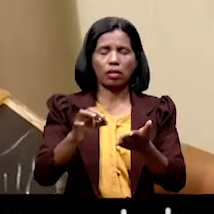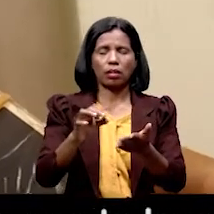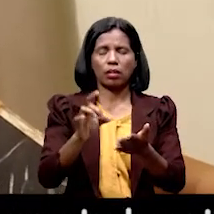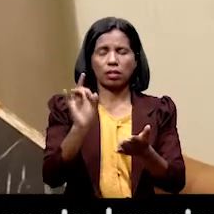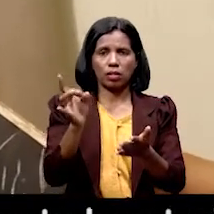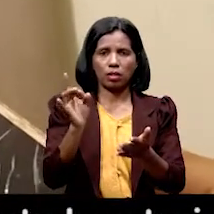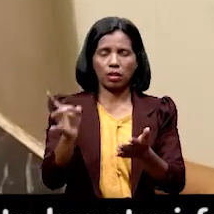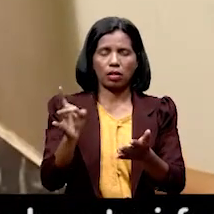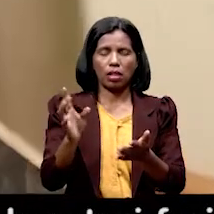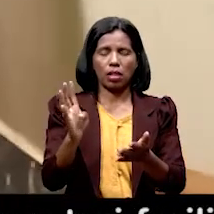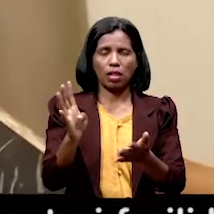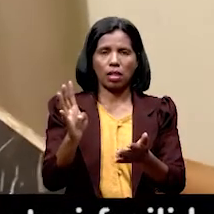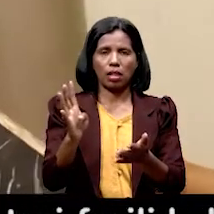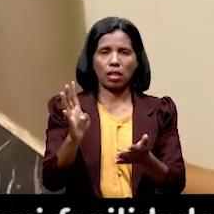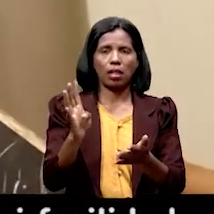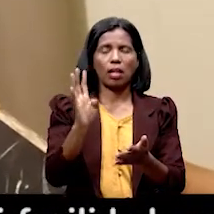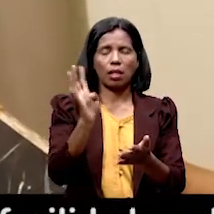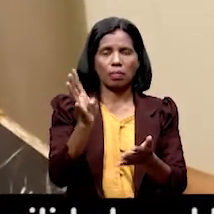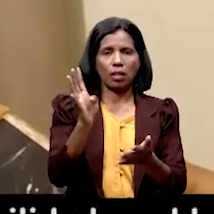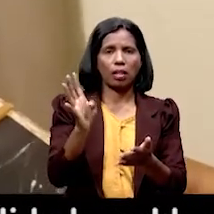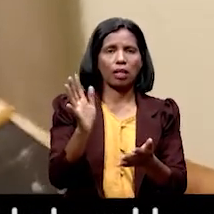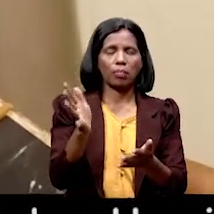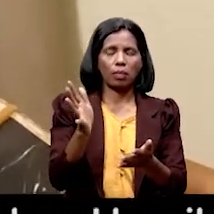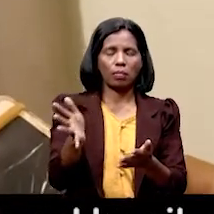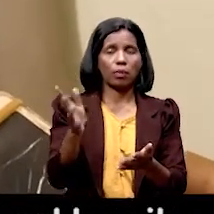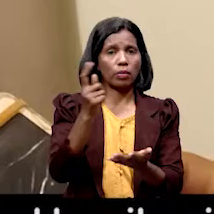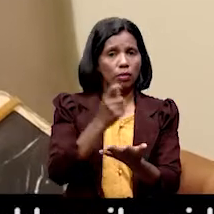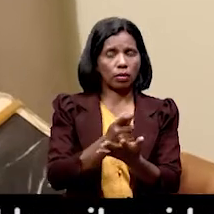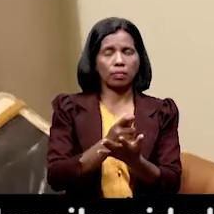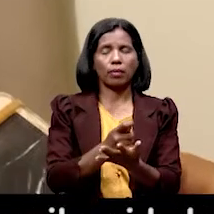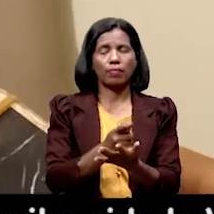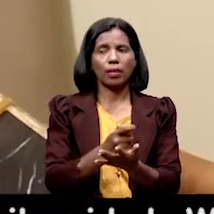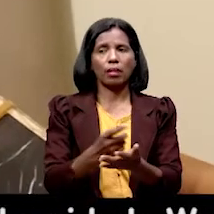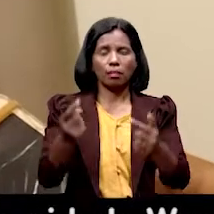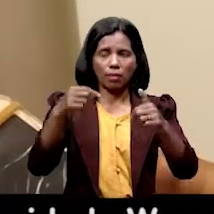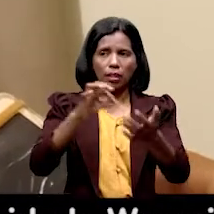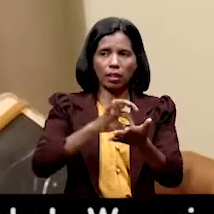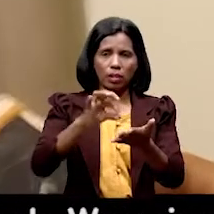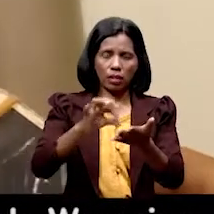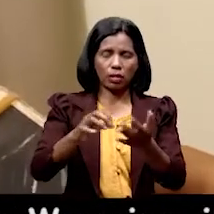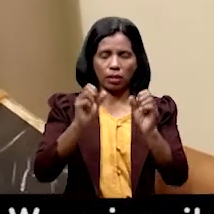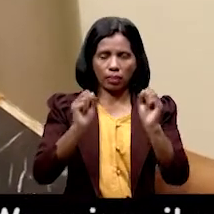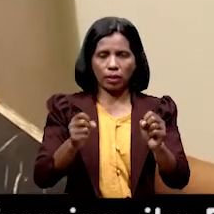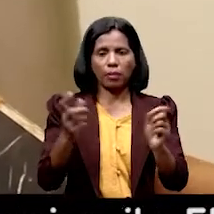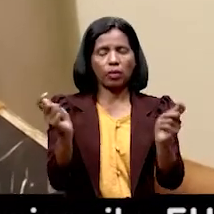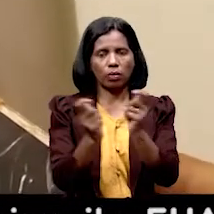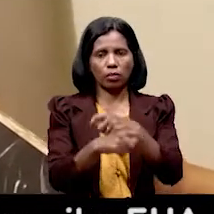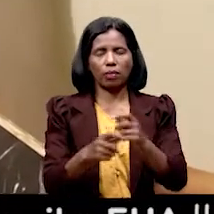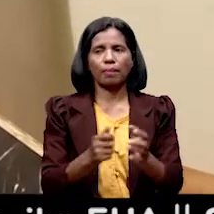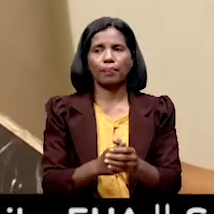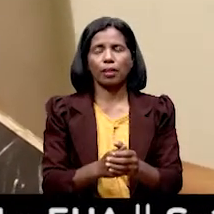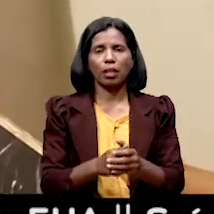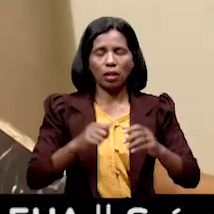758.000 50.000 ida no problema ka tanto mai registro no mas mai aktualiza porque ita nene proceso nene